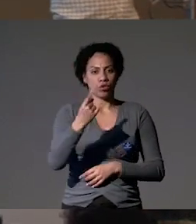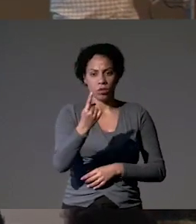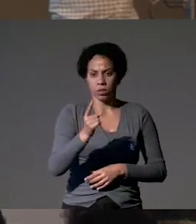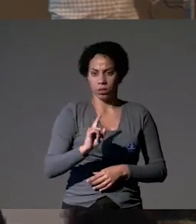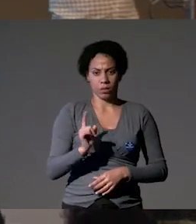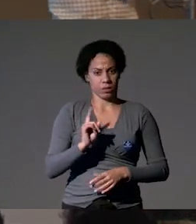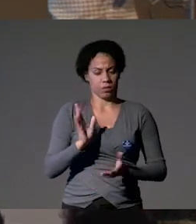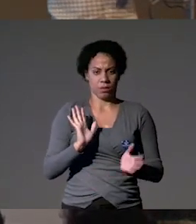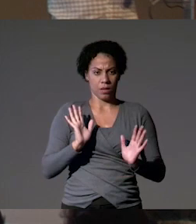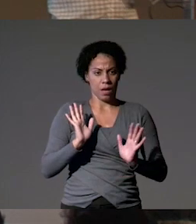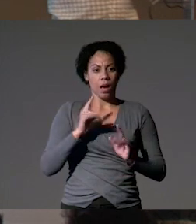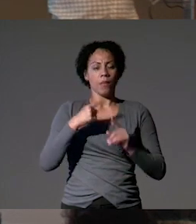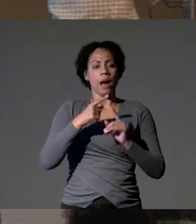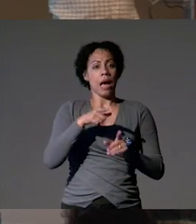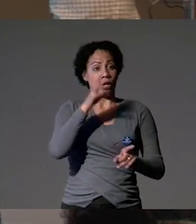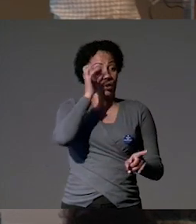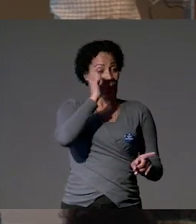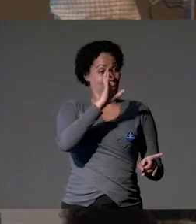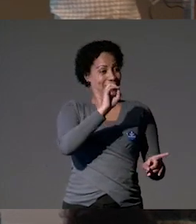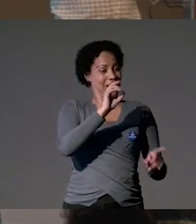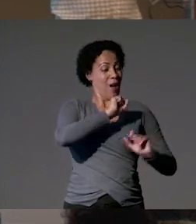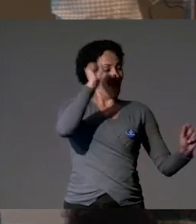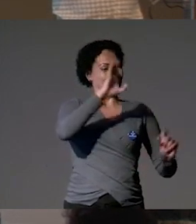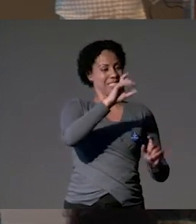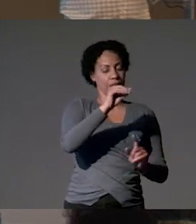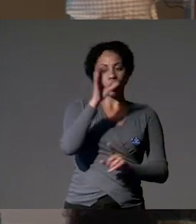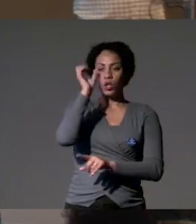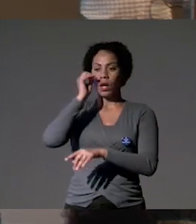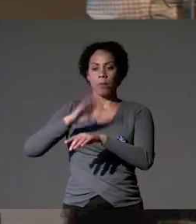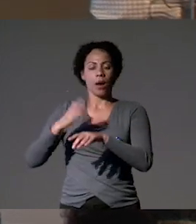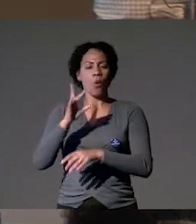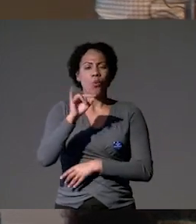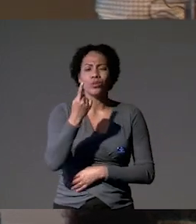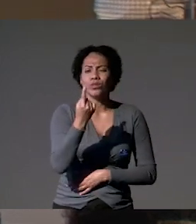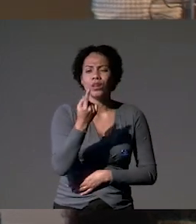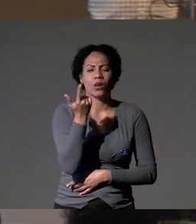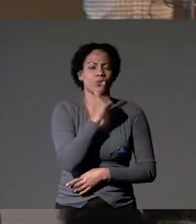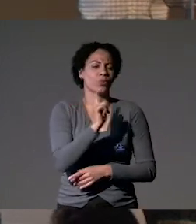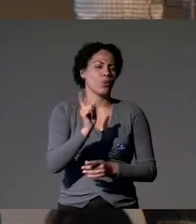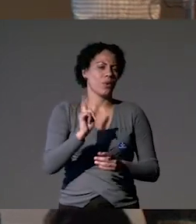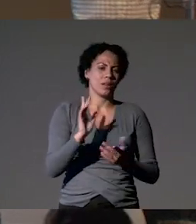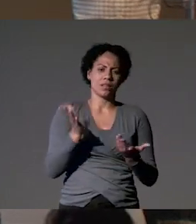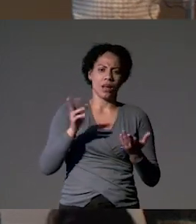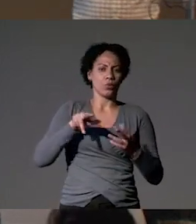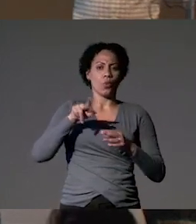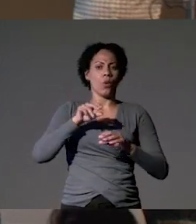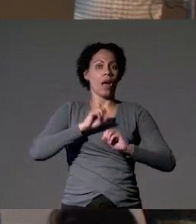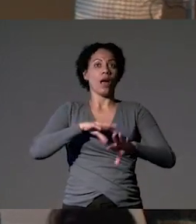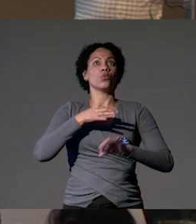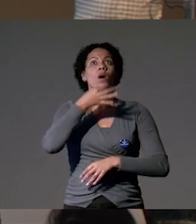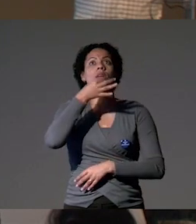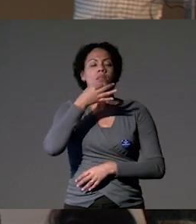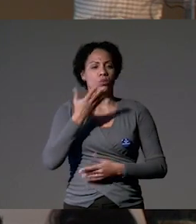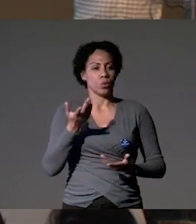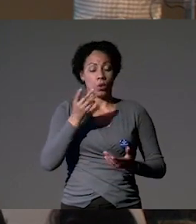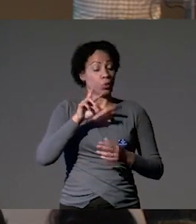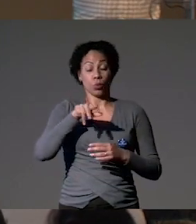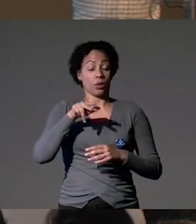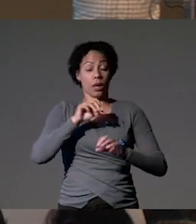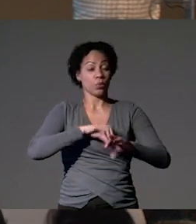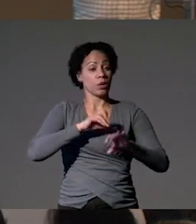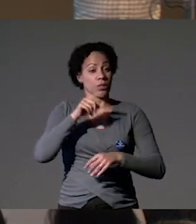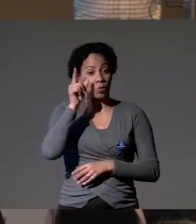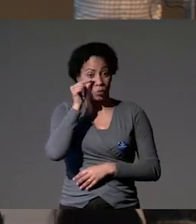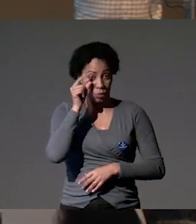dia que ele acordou cedo, ele foi dormir tarde. Um dia não dá para habituar, não funciona como a educação do sono.